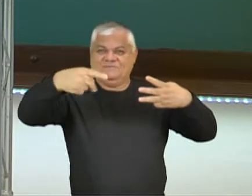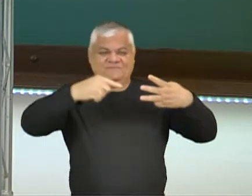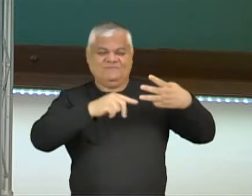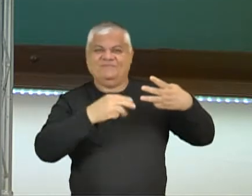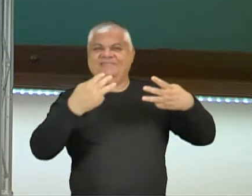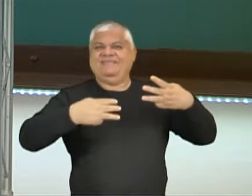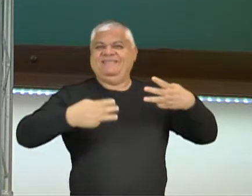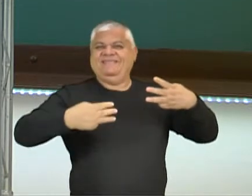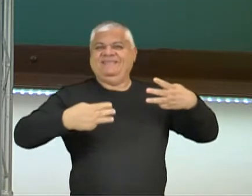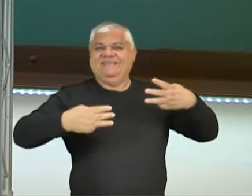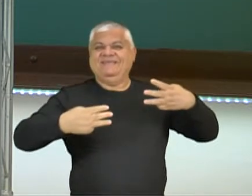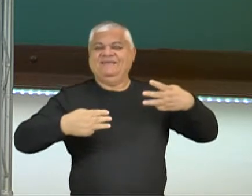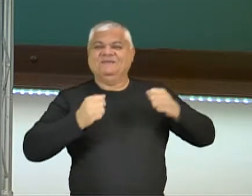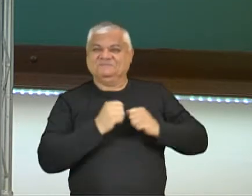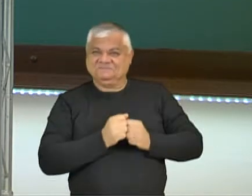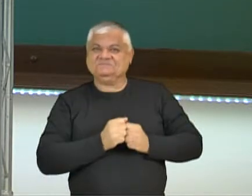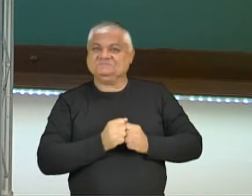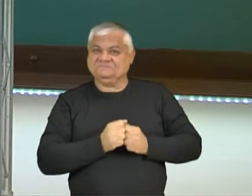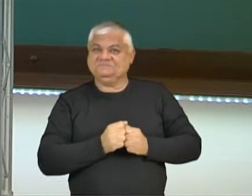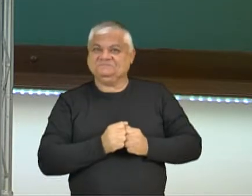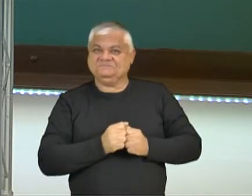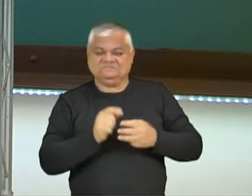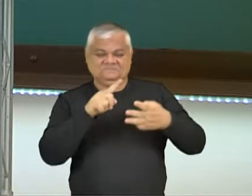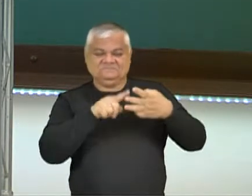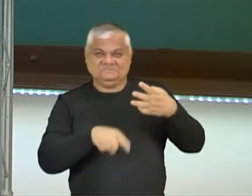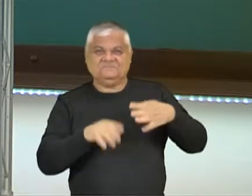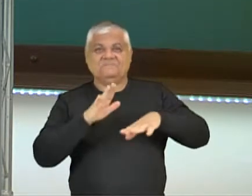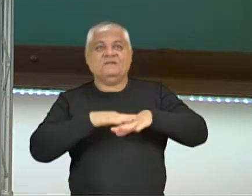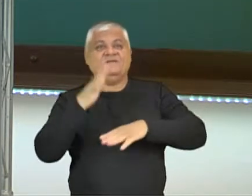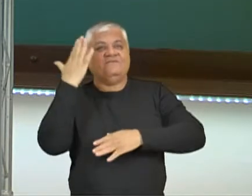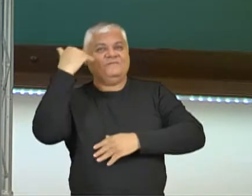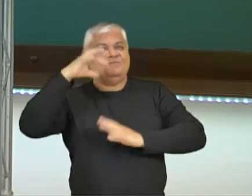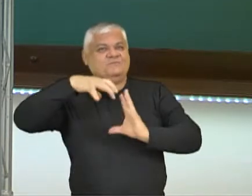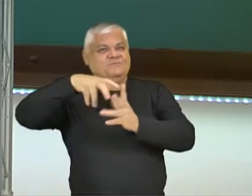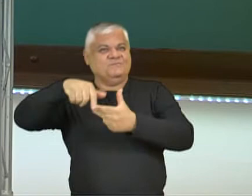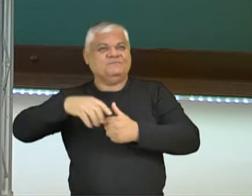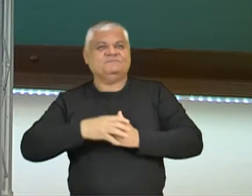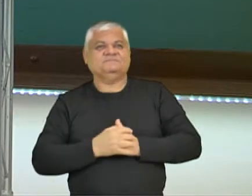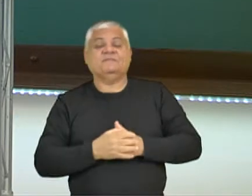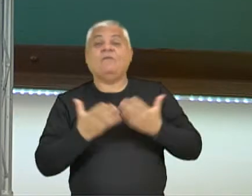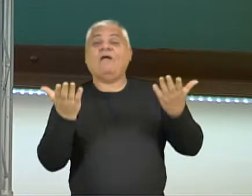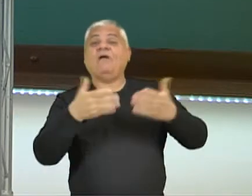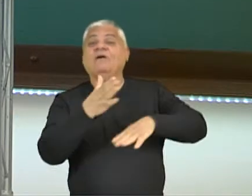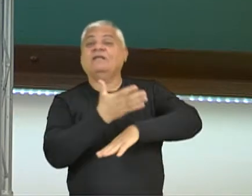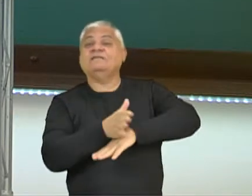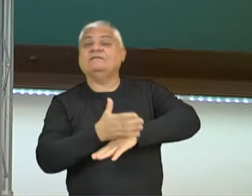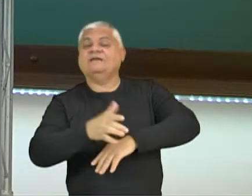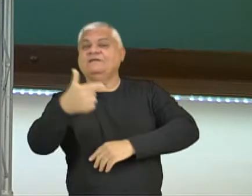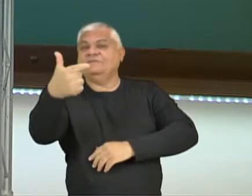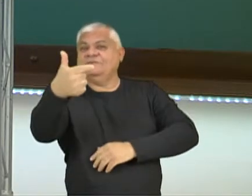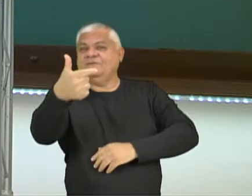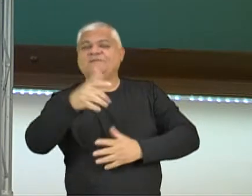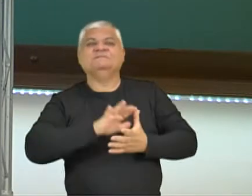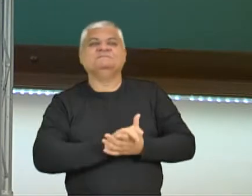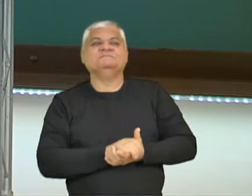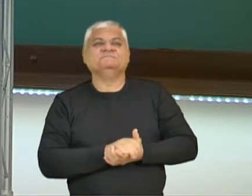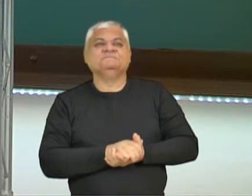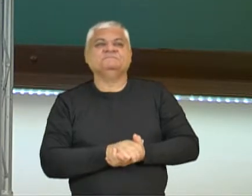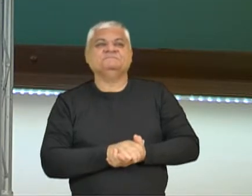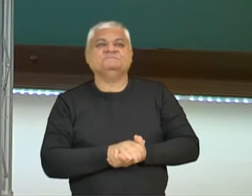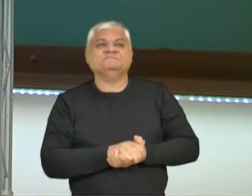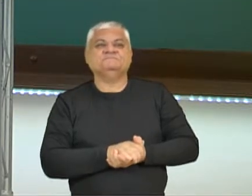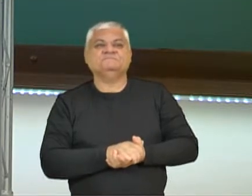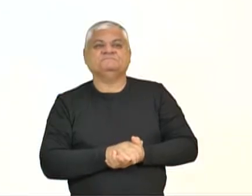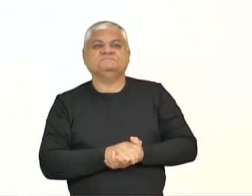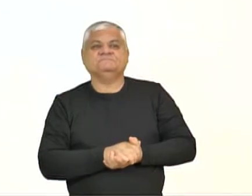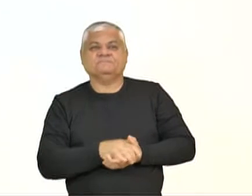né? Ficaram esses 3 artistas aí, ok? E agora o exercício 2 para você. Diz assim,